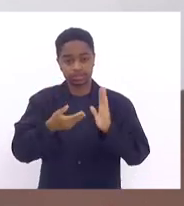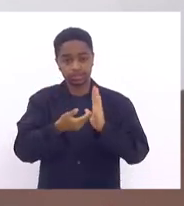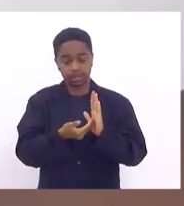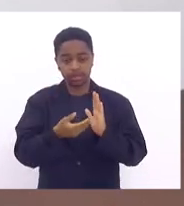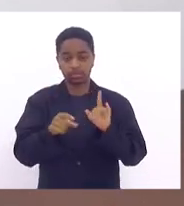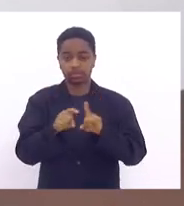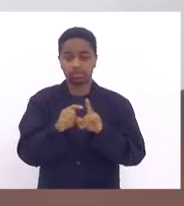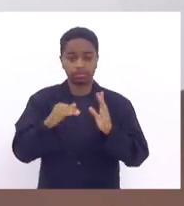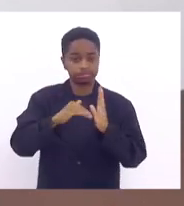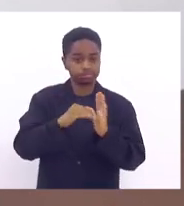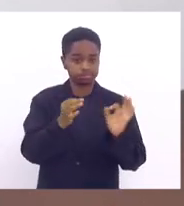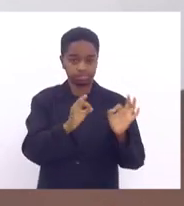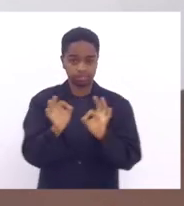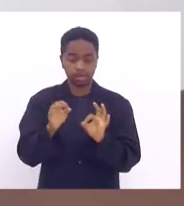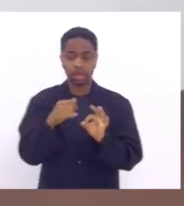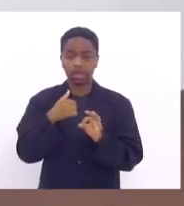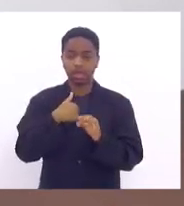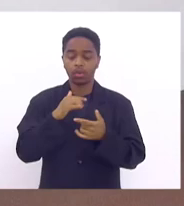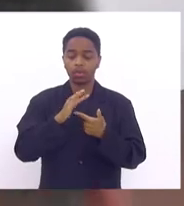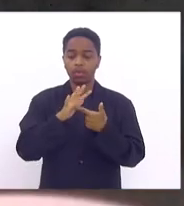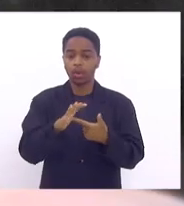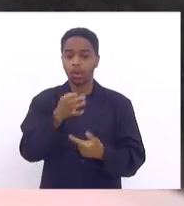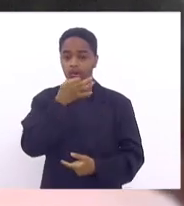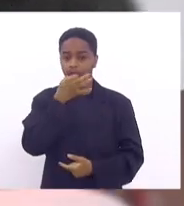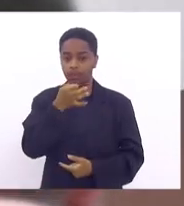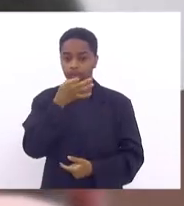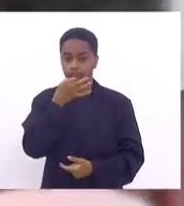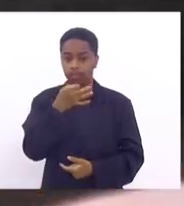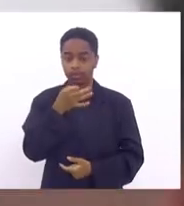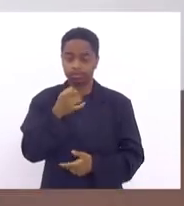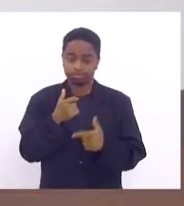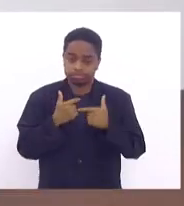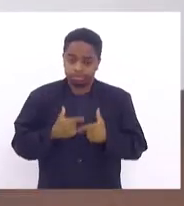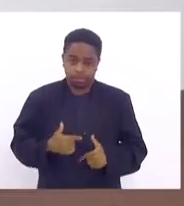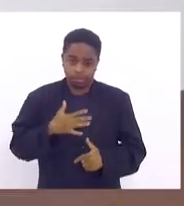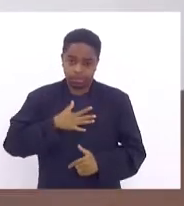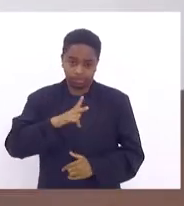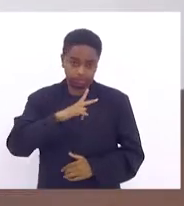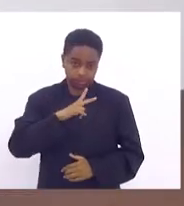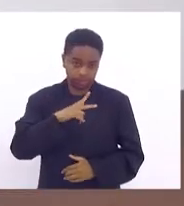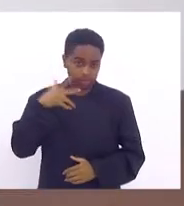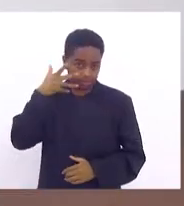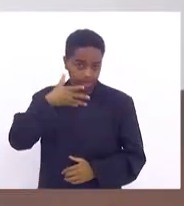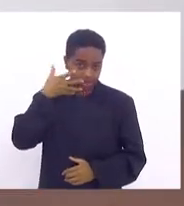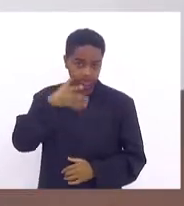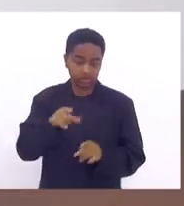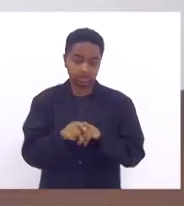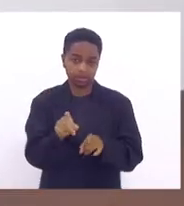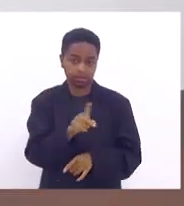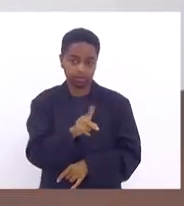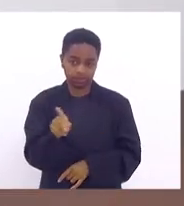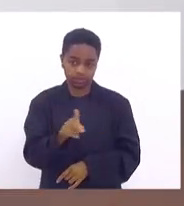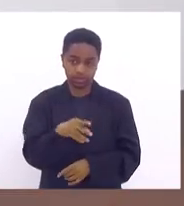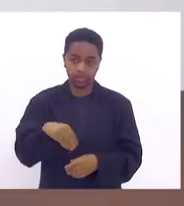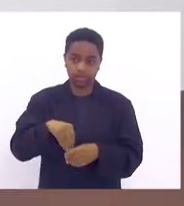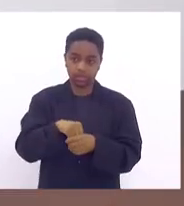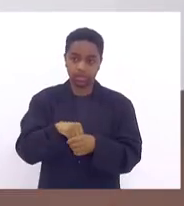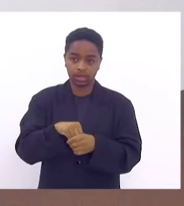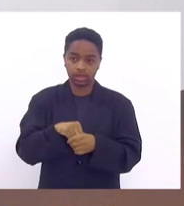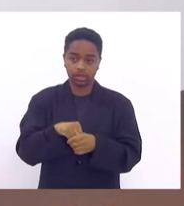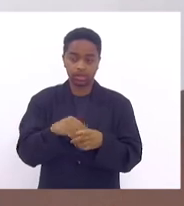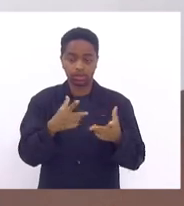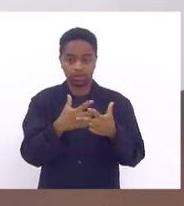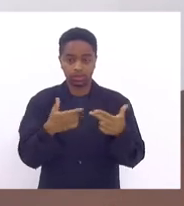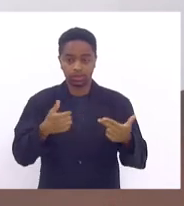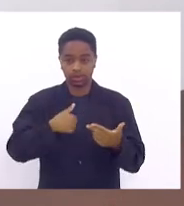Federal eu Manifesto essa opinião eh na qualidade de opinião pessoal né como palestrante como professora dentro do que eu acredito ter